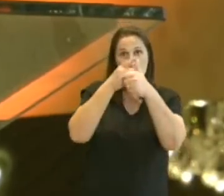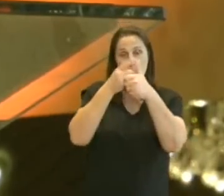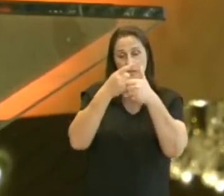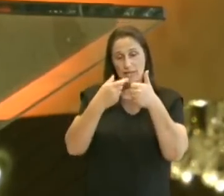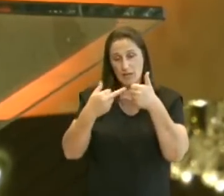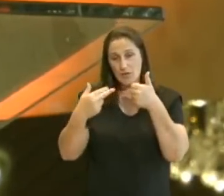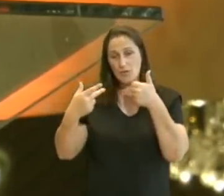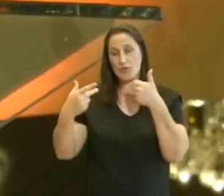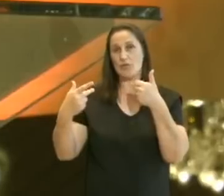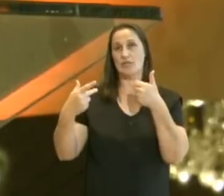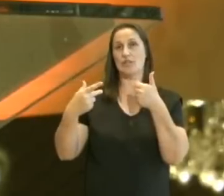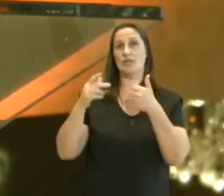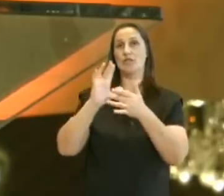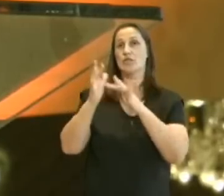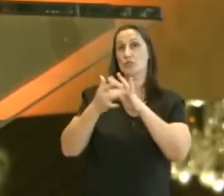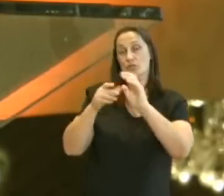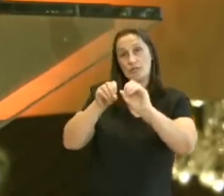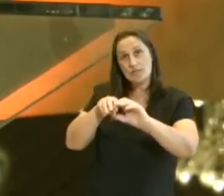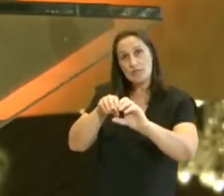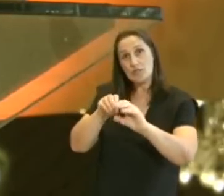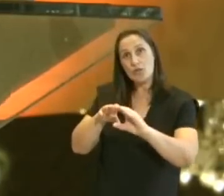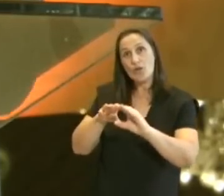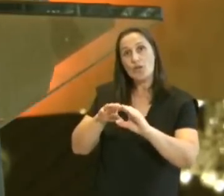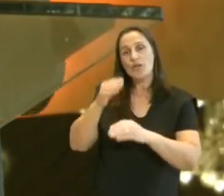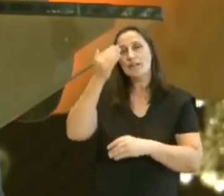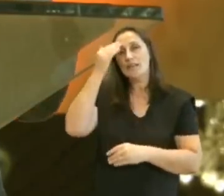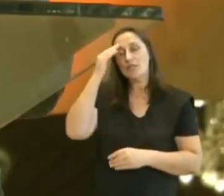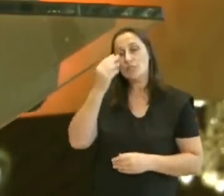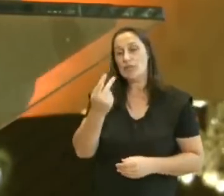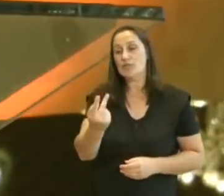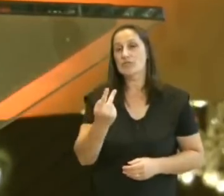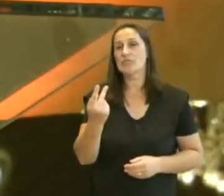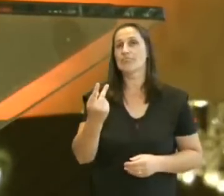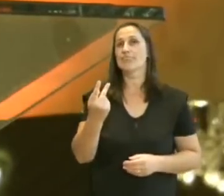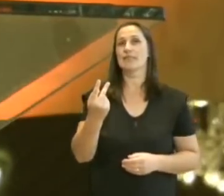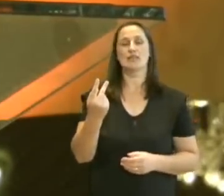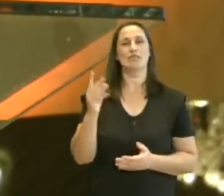do Messias não era realidade.